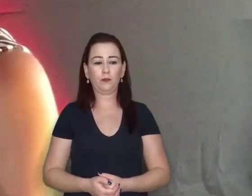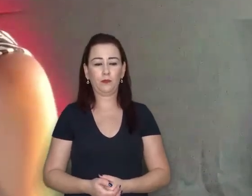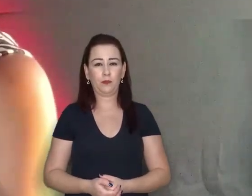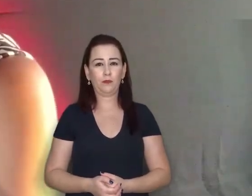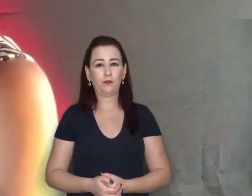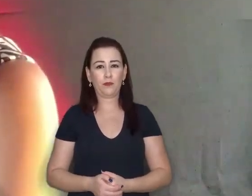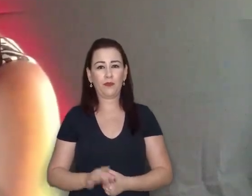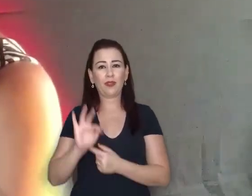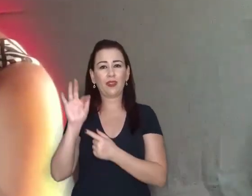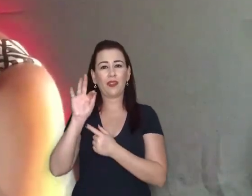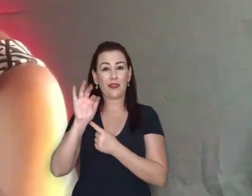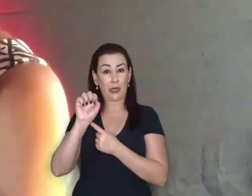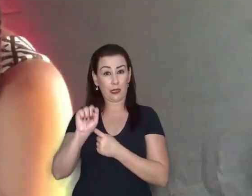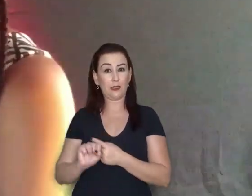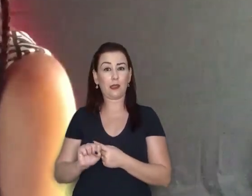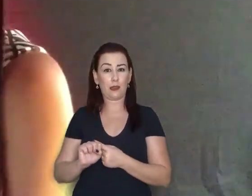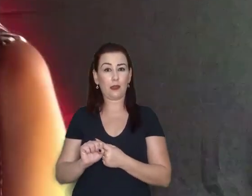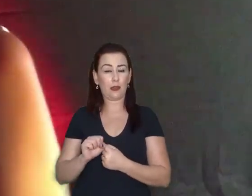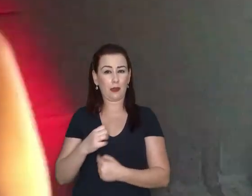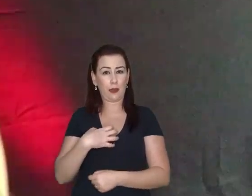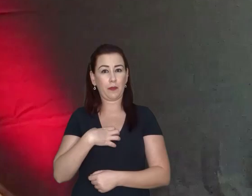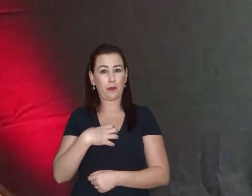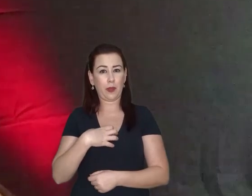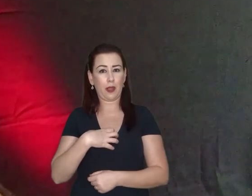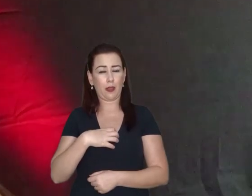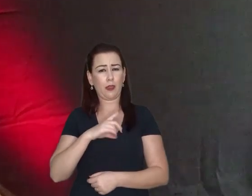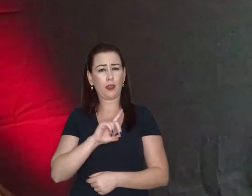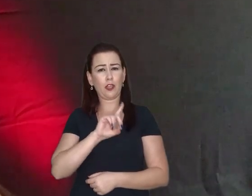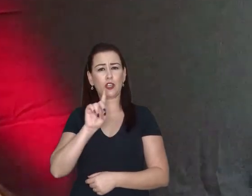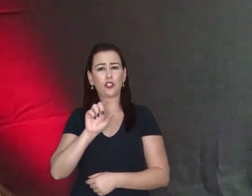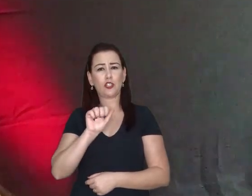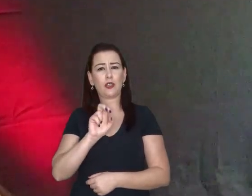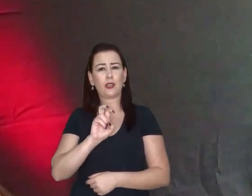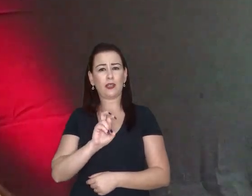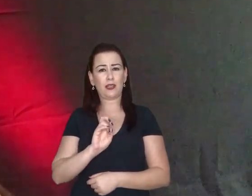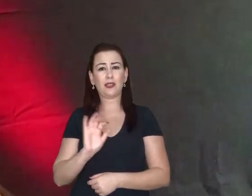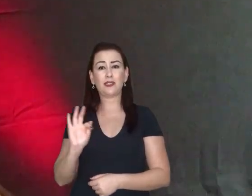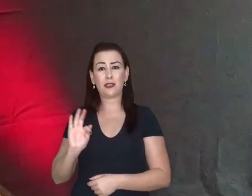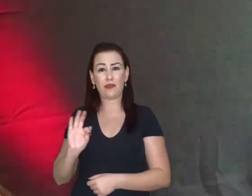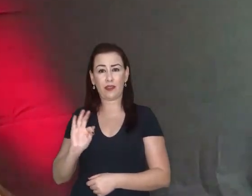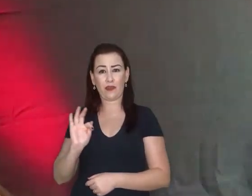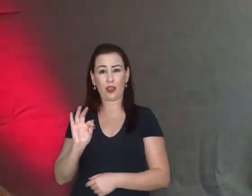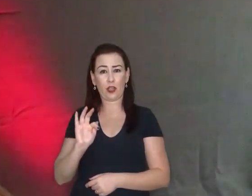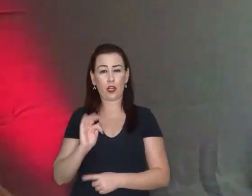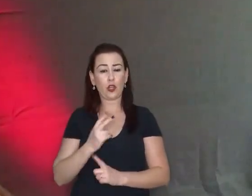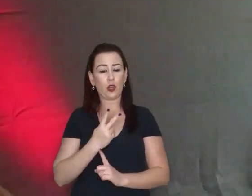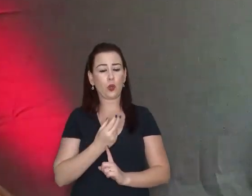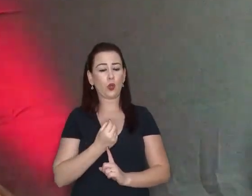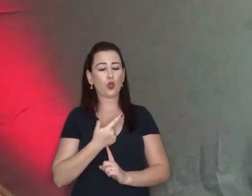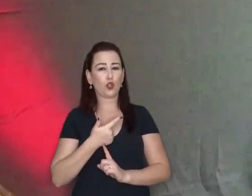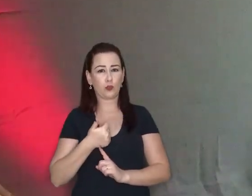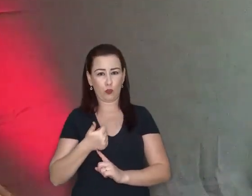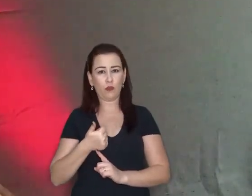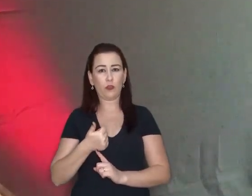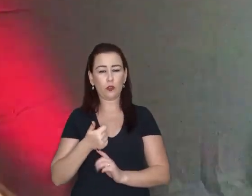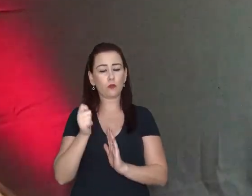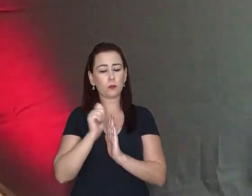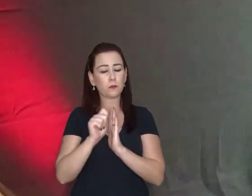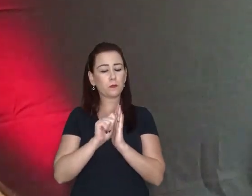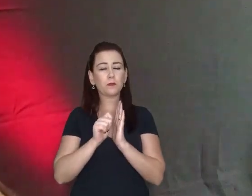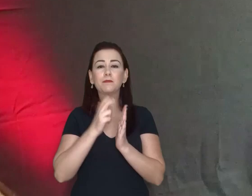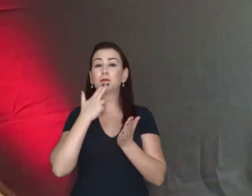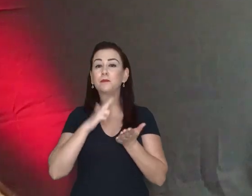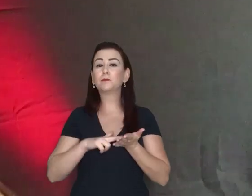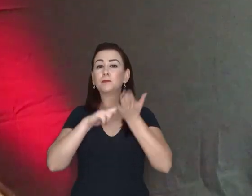Feira de Santana, Bahia, 15 de fevereiro de 2021. Carta a